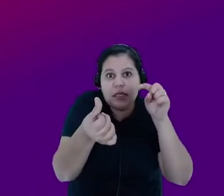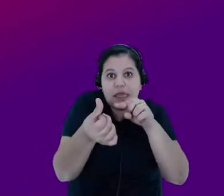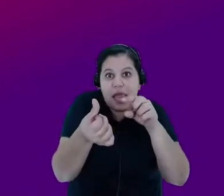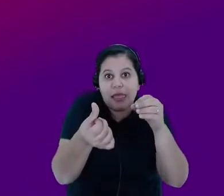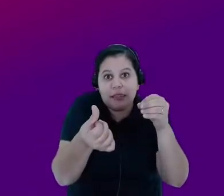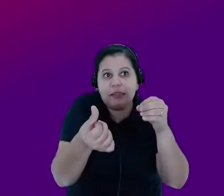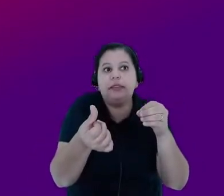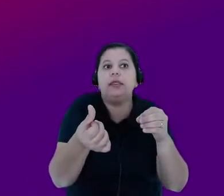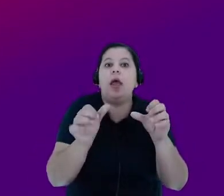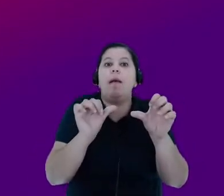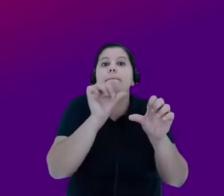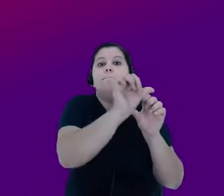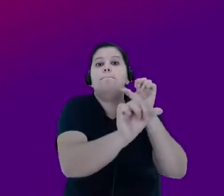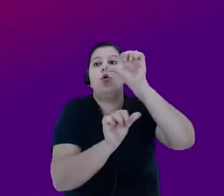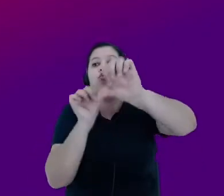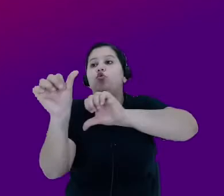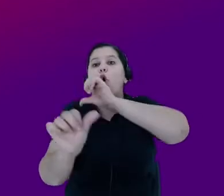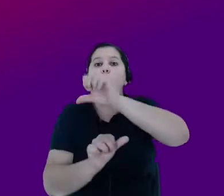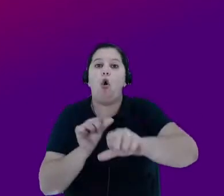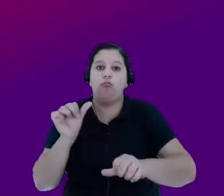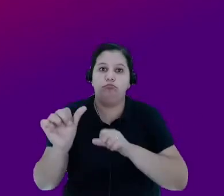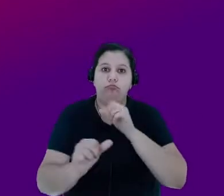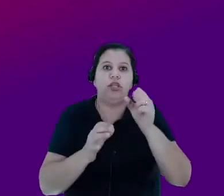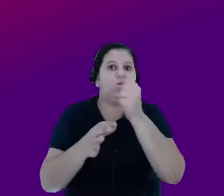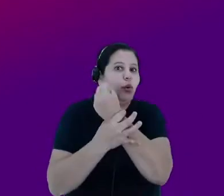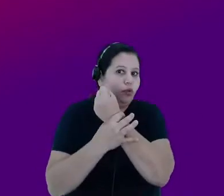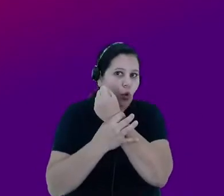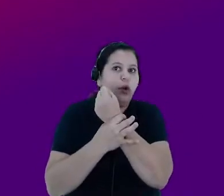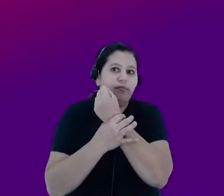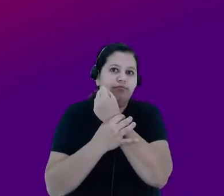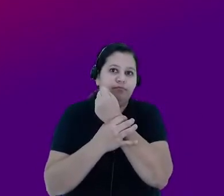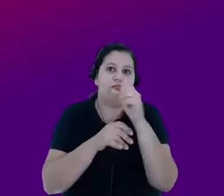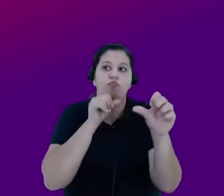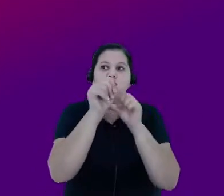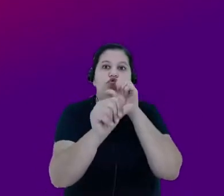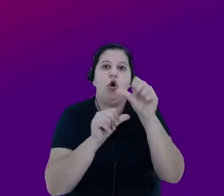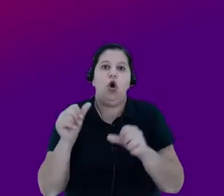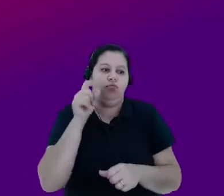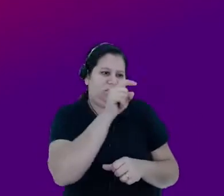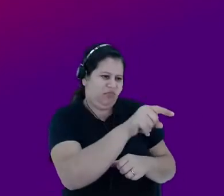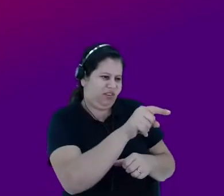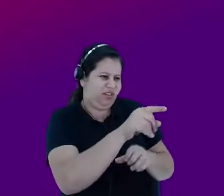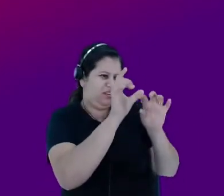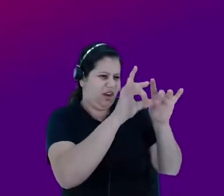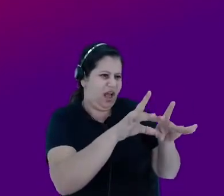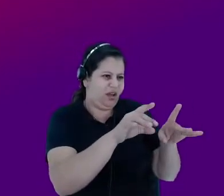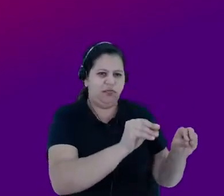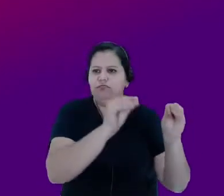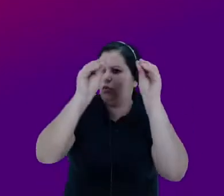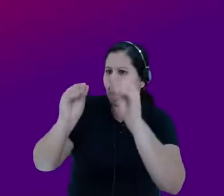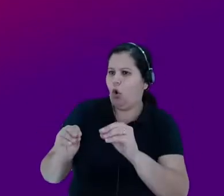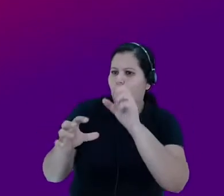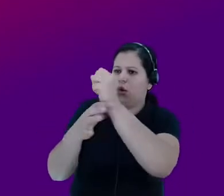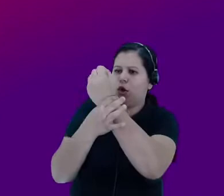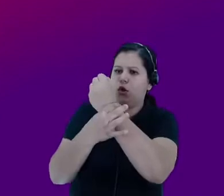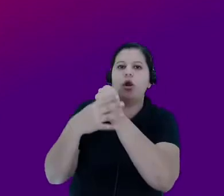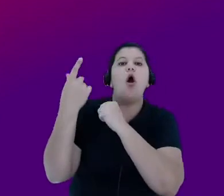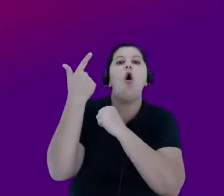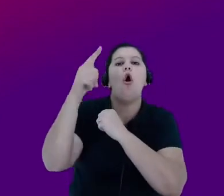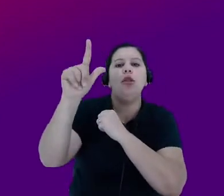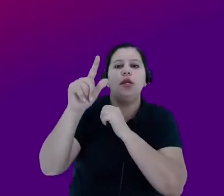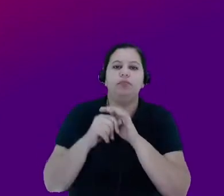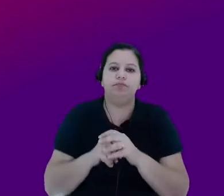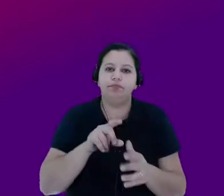tem uma pólice, mas com outra seguradora. Então, o que vale a gente refletir aqui? O que a gente descobriu é que